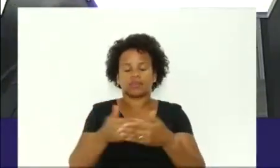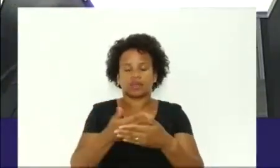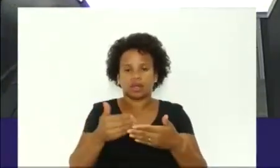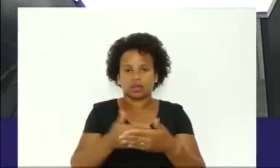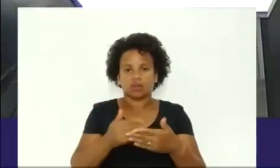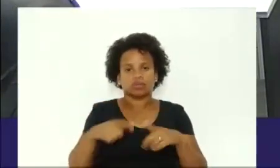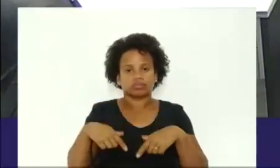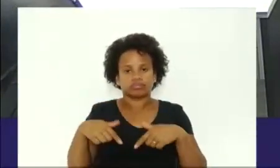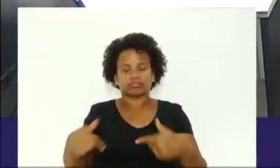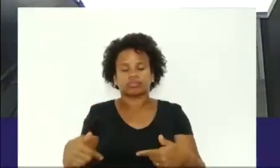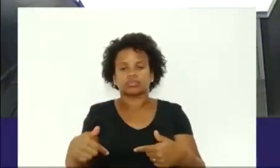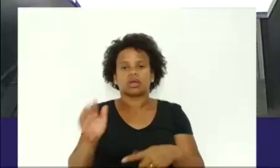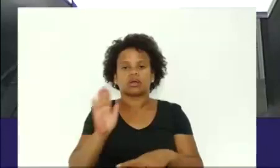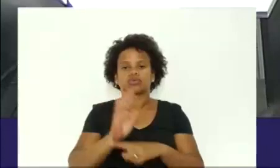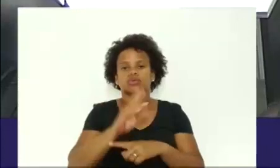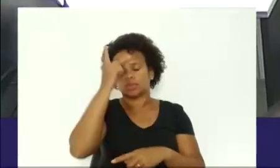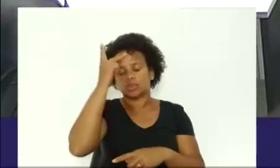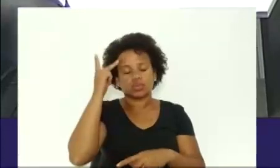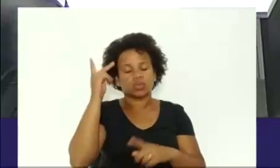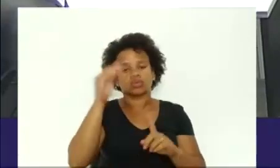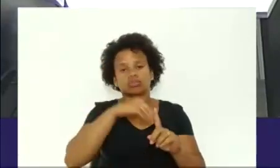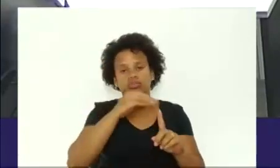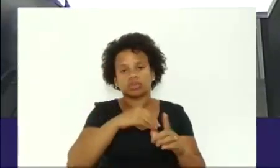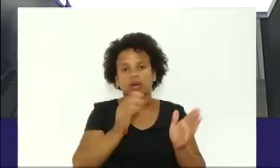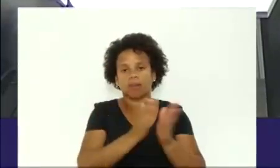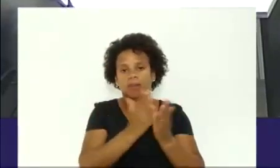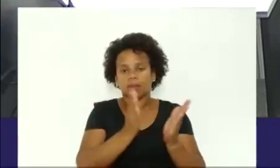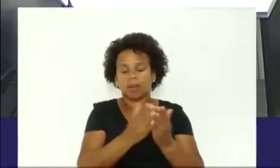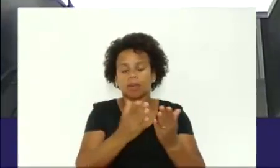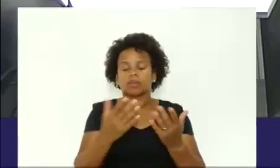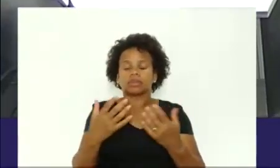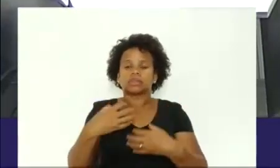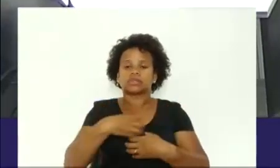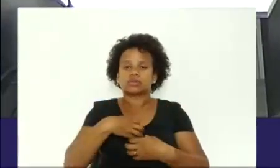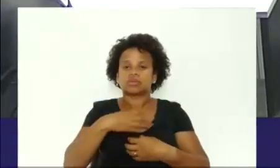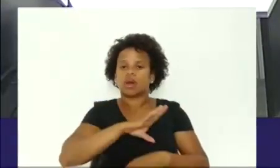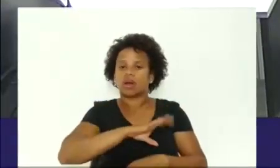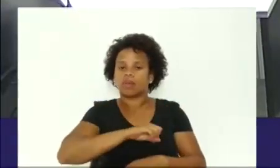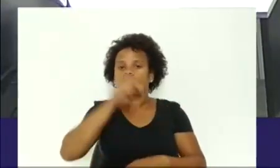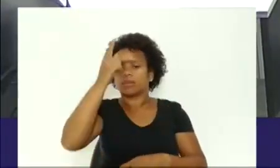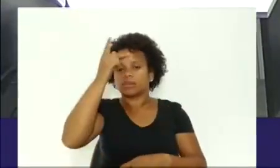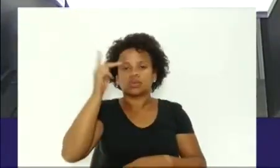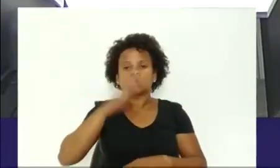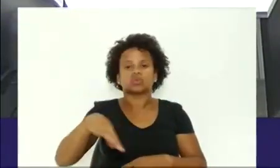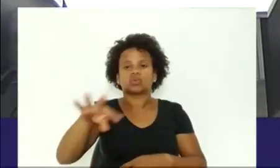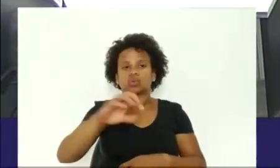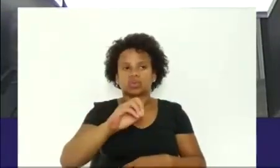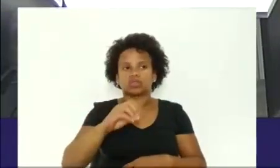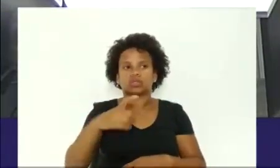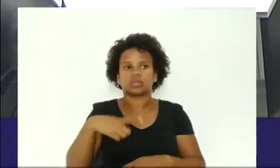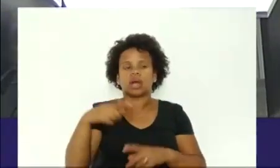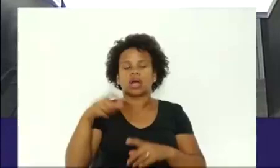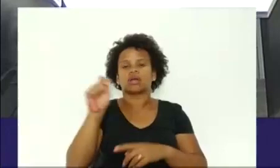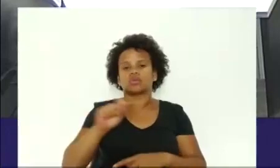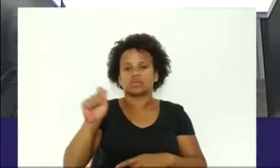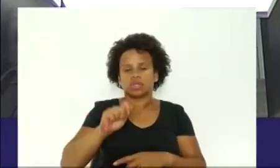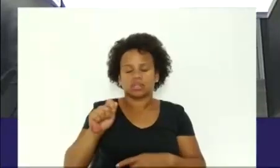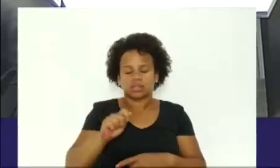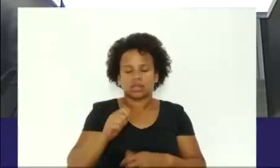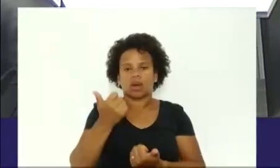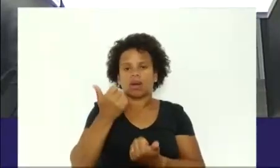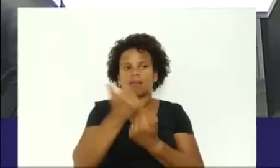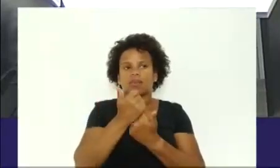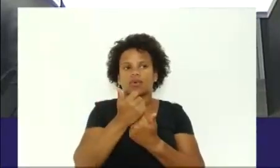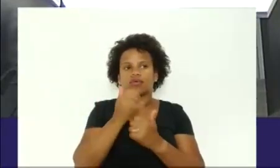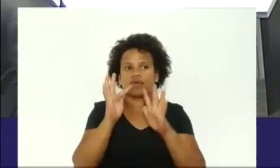vulneráveis, carregando consigo um profundo sentimento de amor pelos outros. fundou a Associação Fraternal de Apoio à Família,